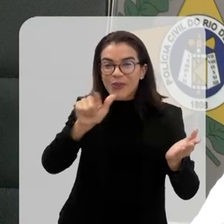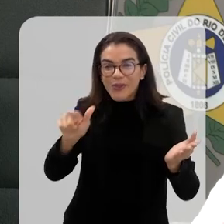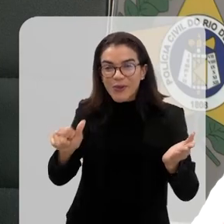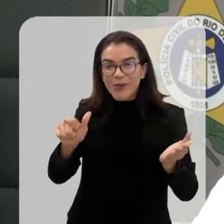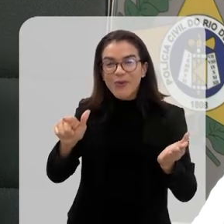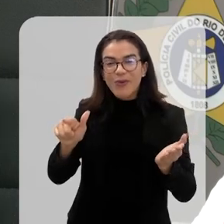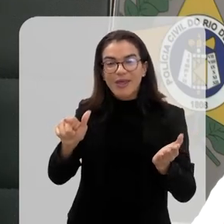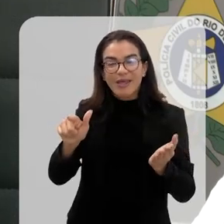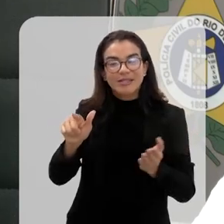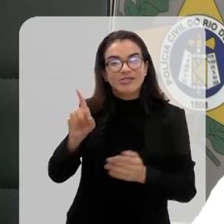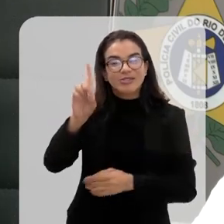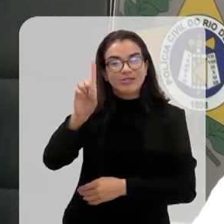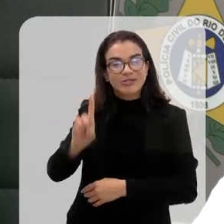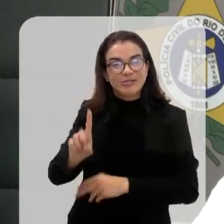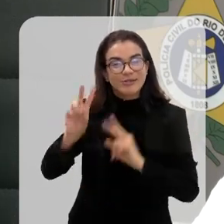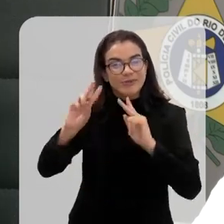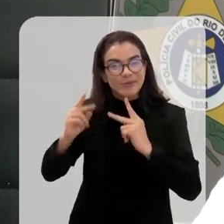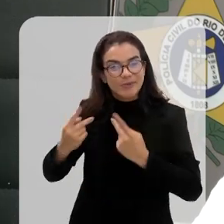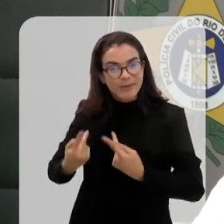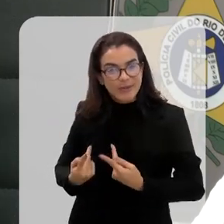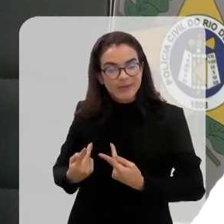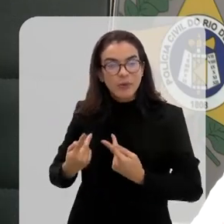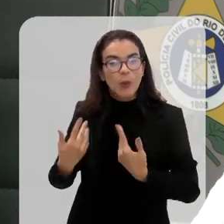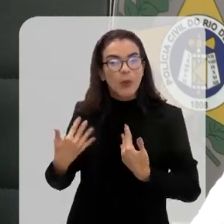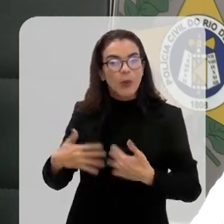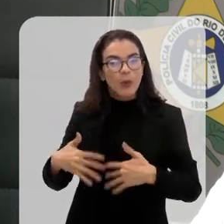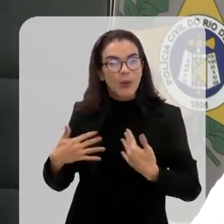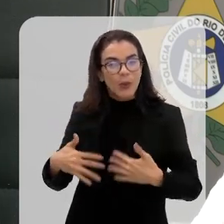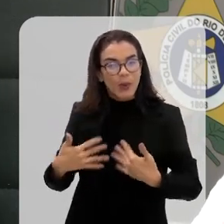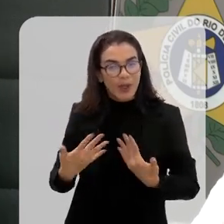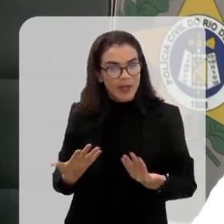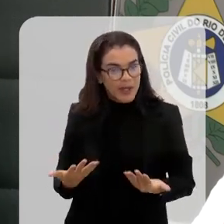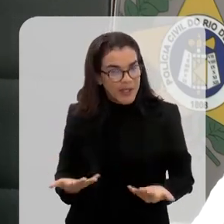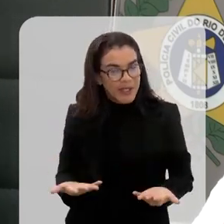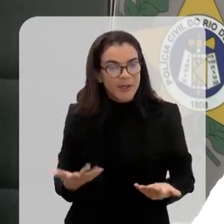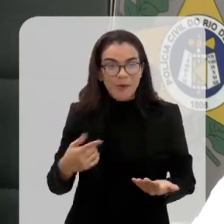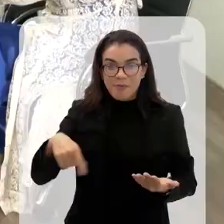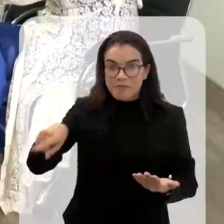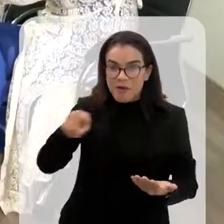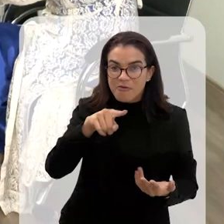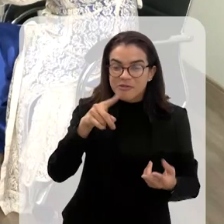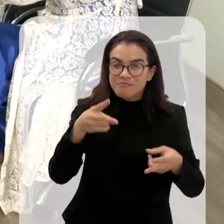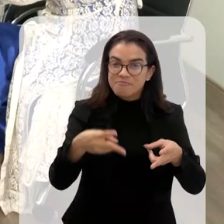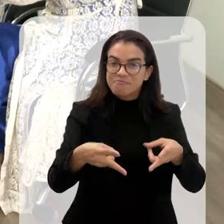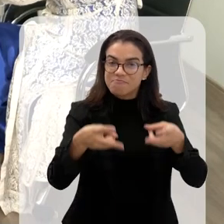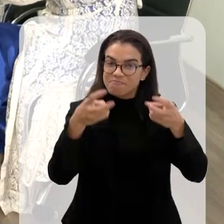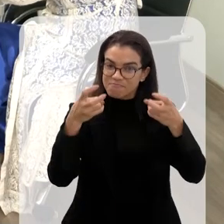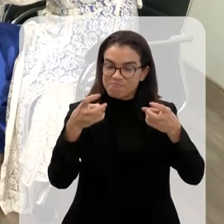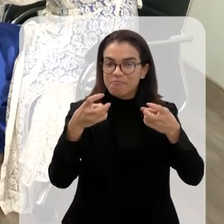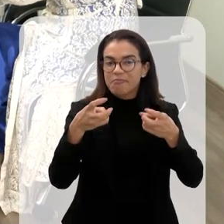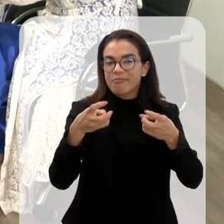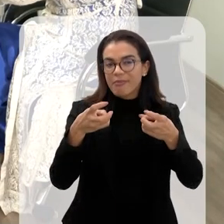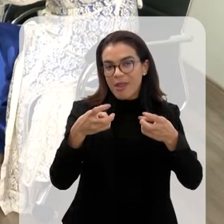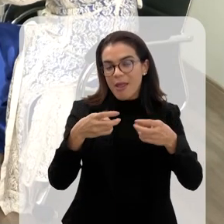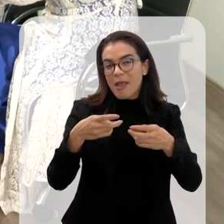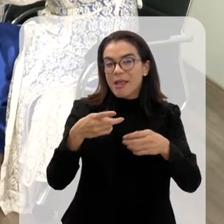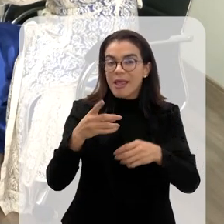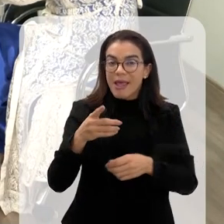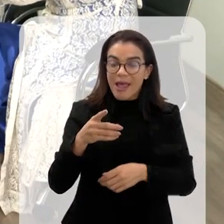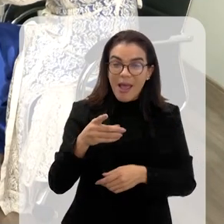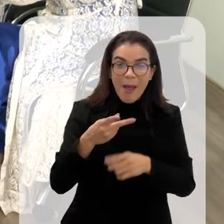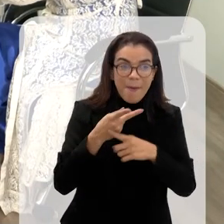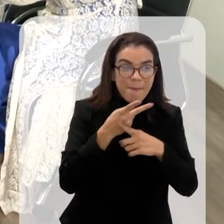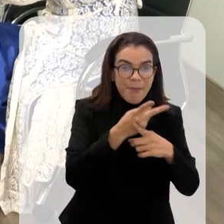a Central dos Direitos Humanos. Então, para as senhoras verem que a procura realmente